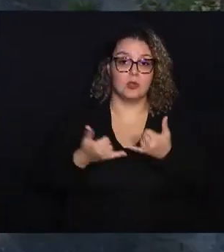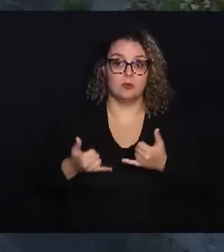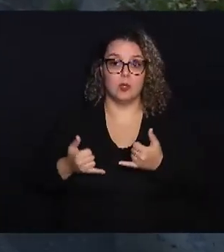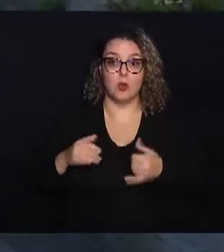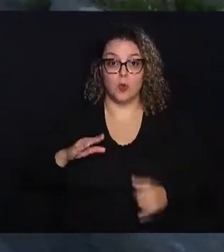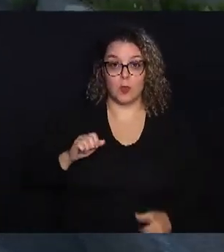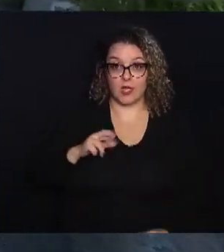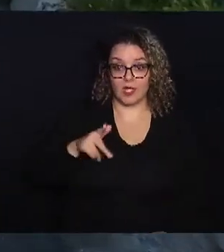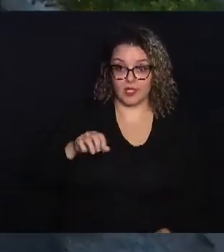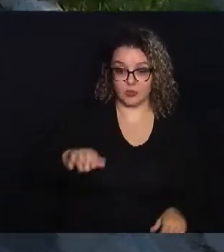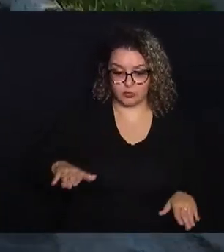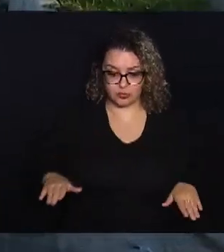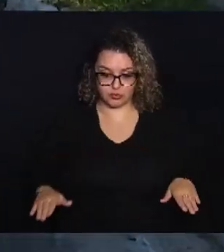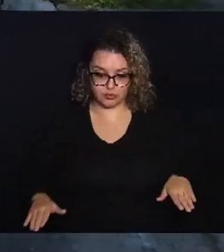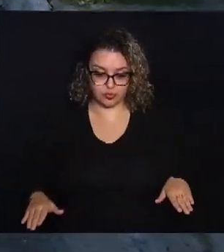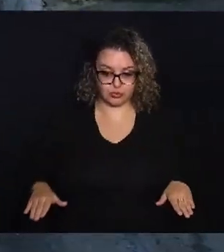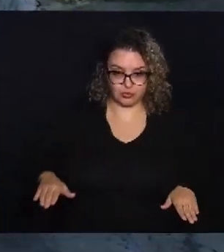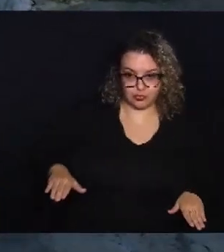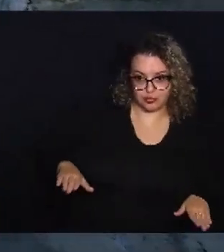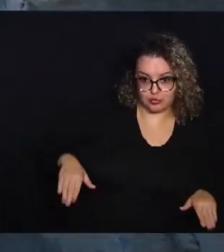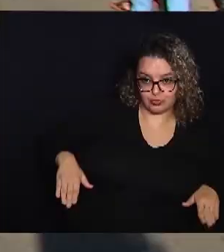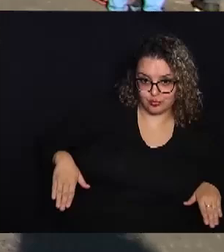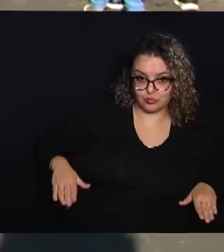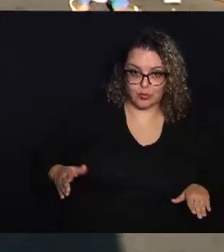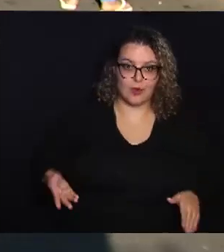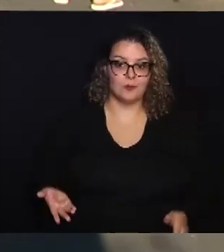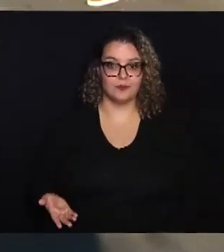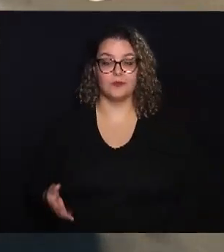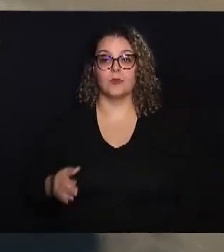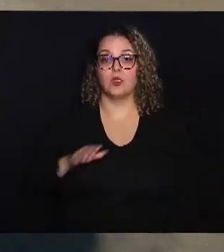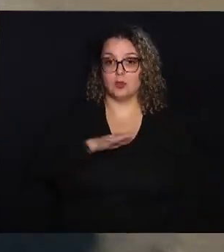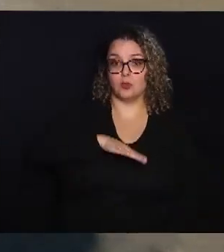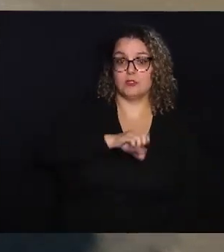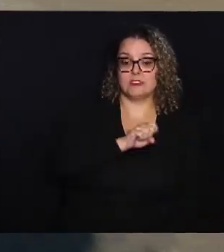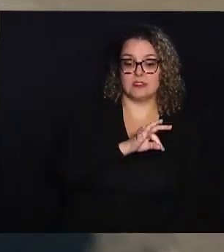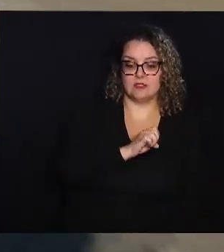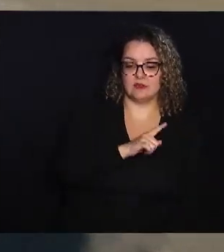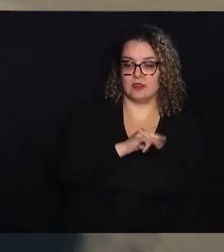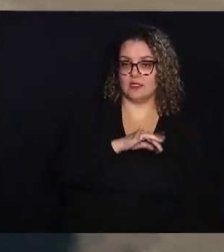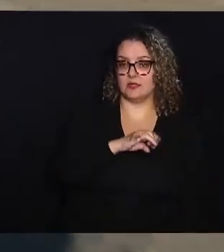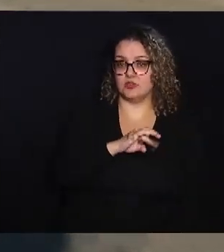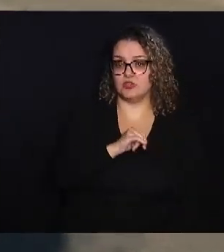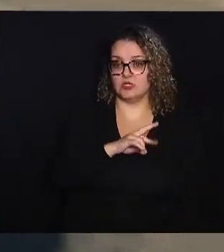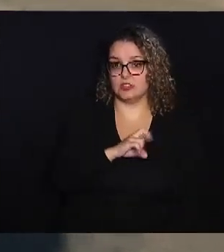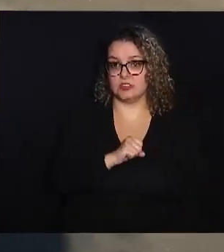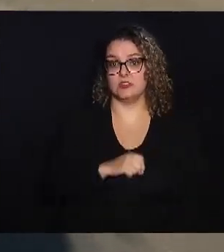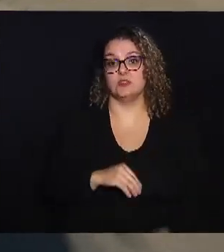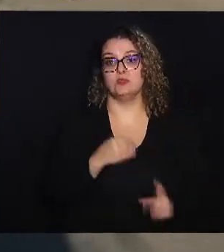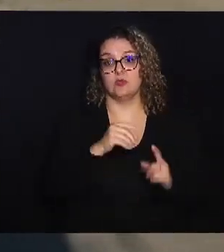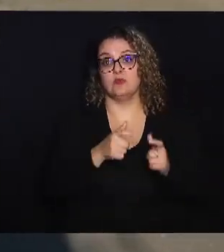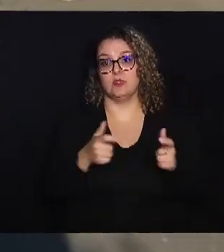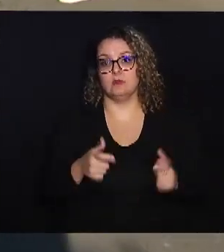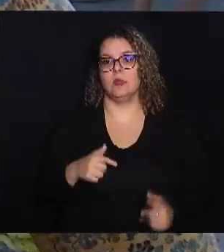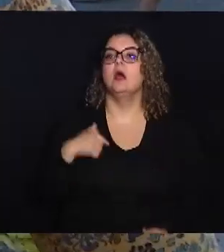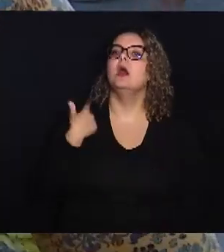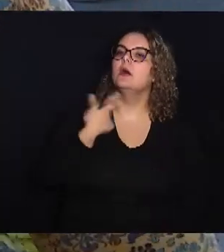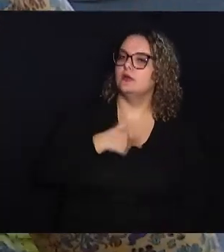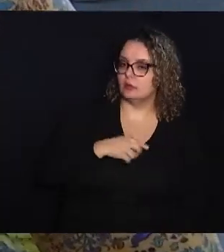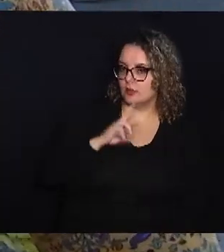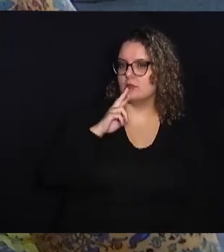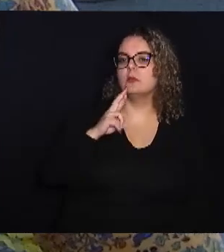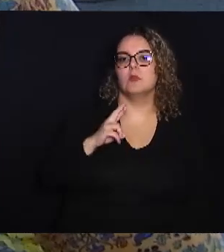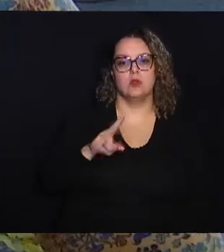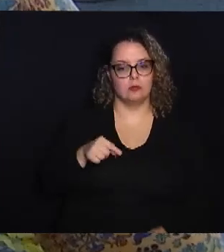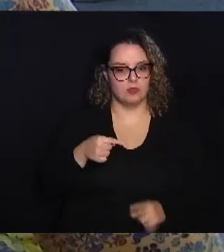o carrinho de rolemã, no bairro Satélite Íris, região periférica de alta vulnerabilidade em Campinas. A gente